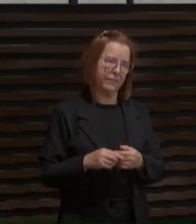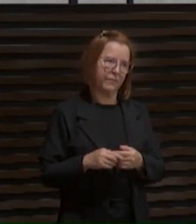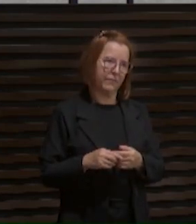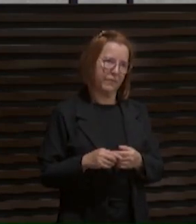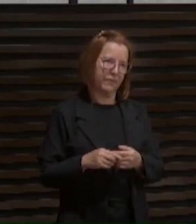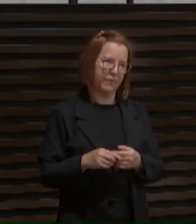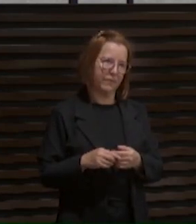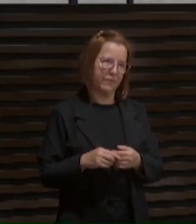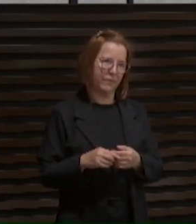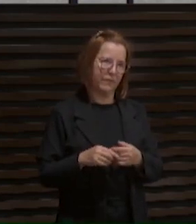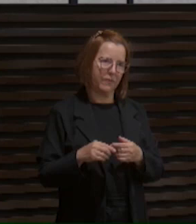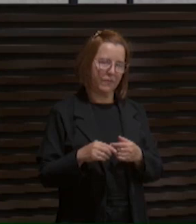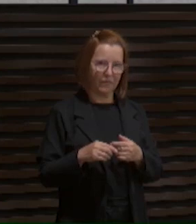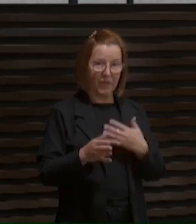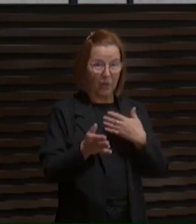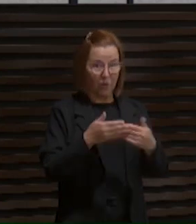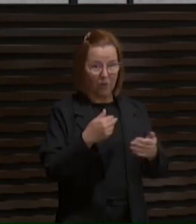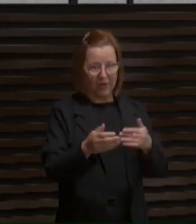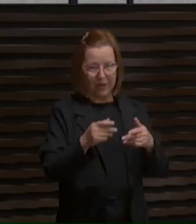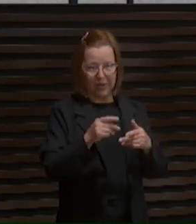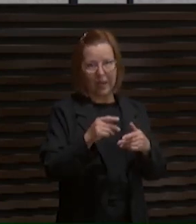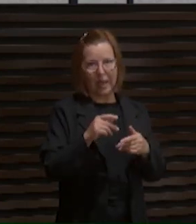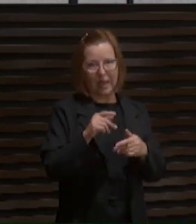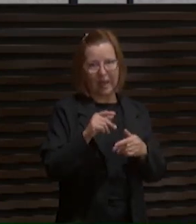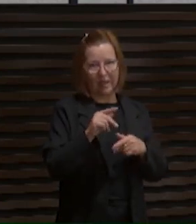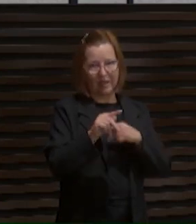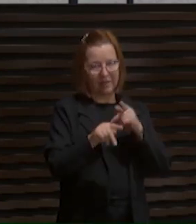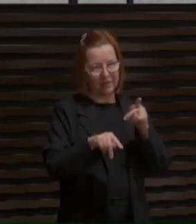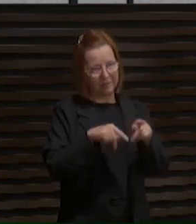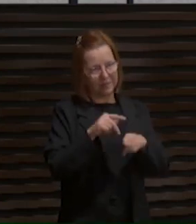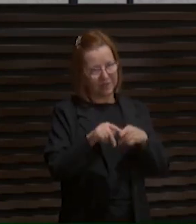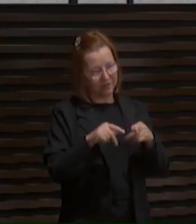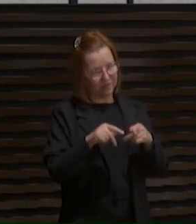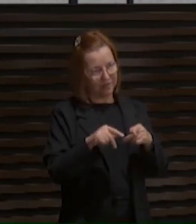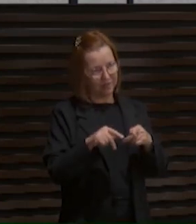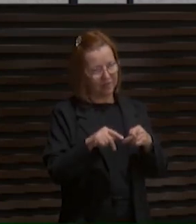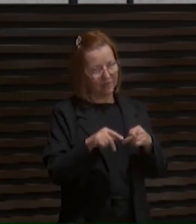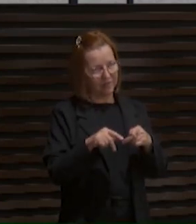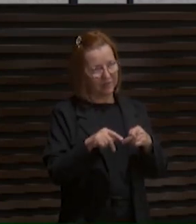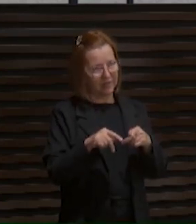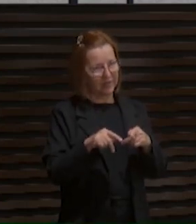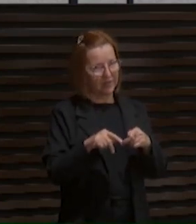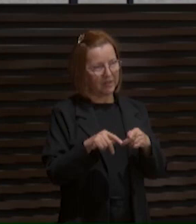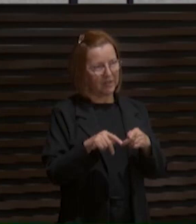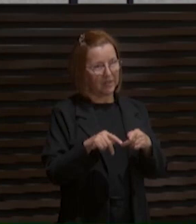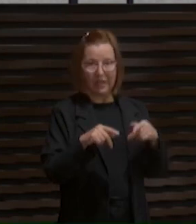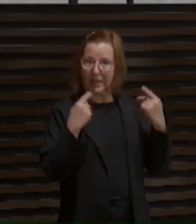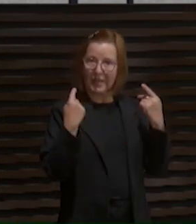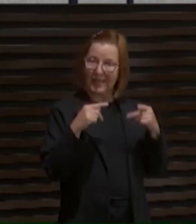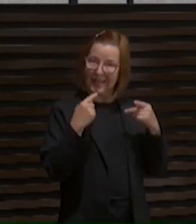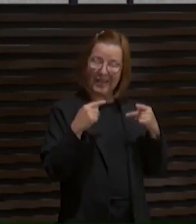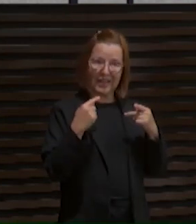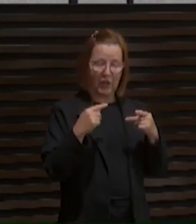sem pregar os imperativos, está correndo sério risco de distorcer a palavra de